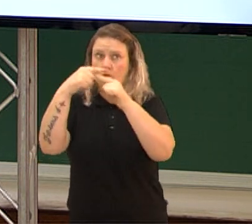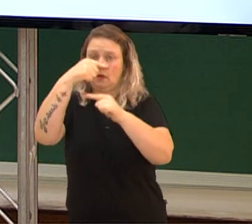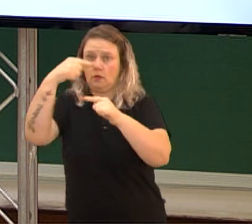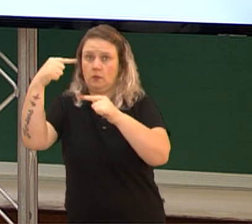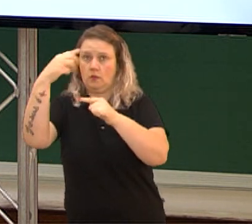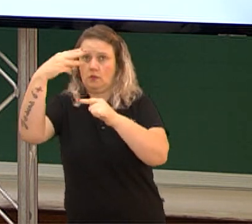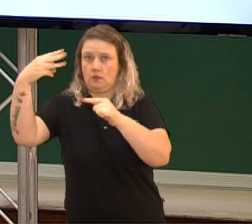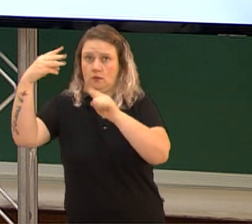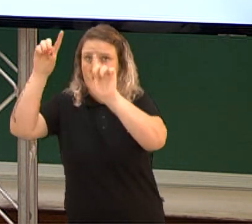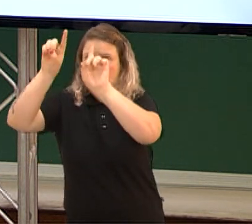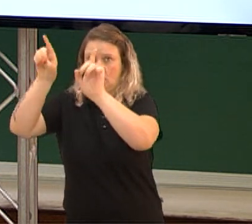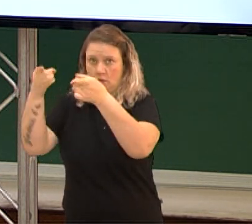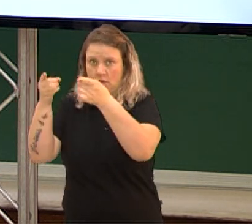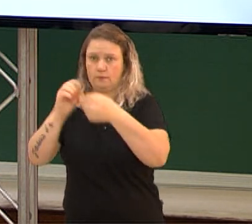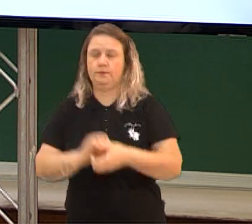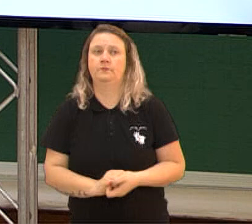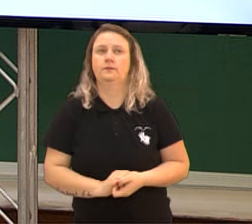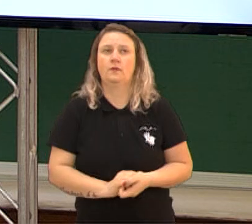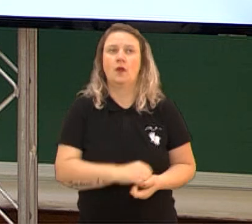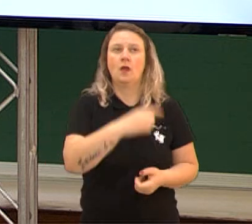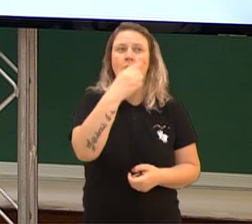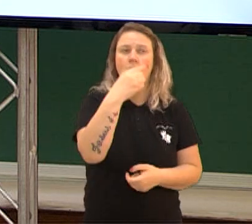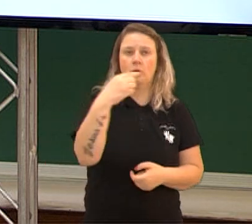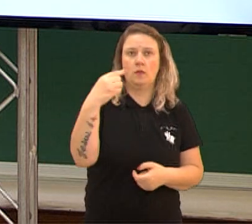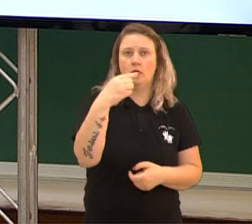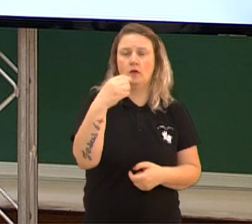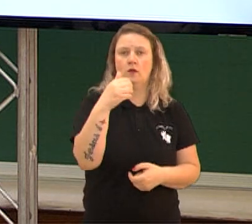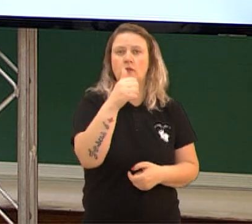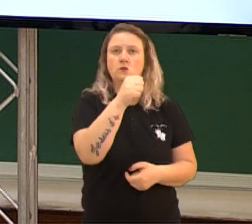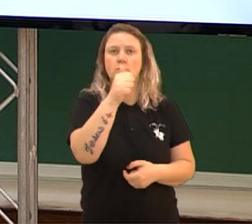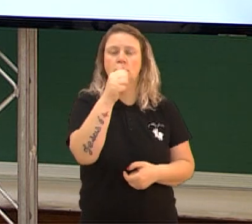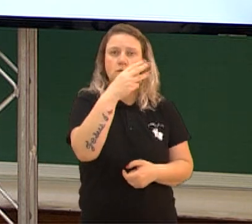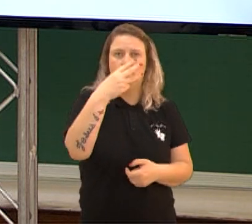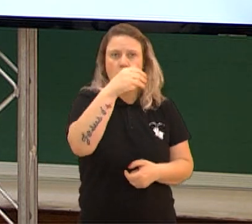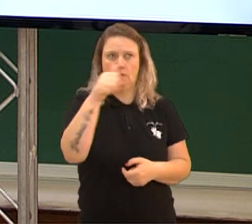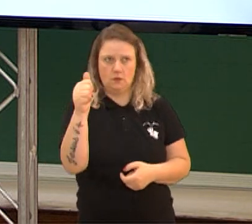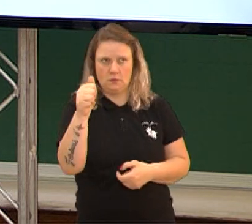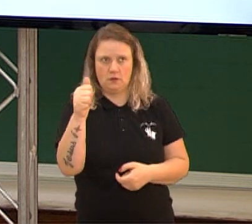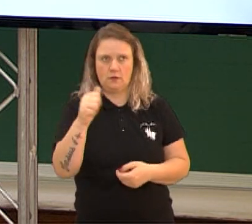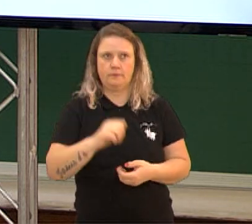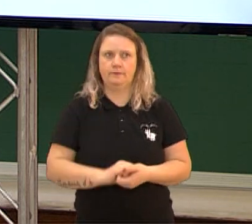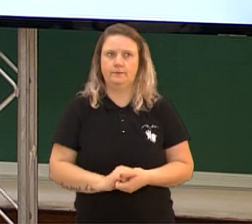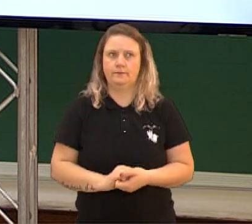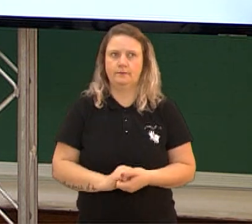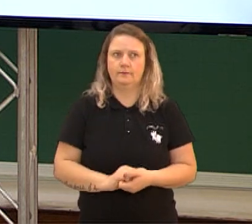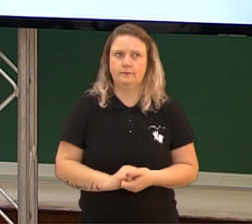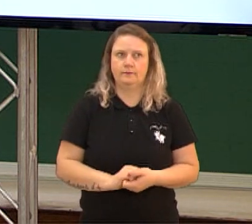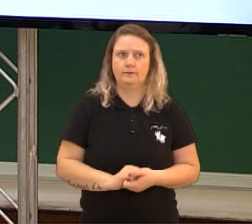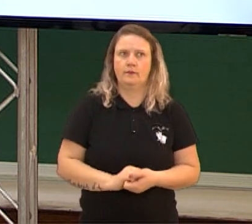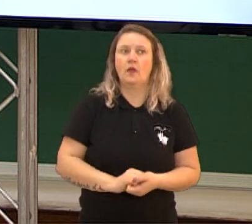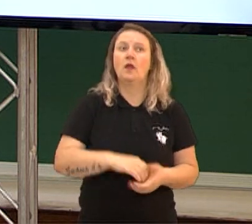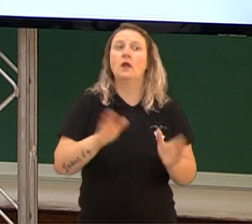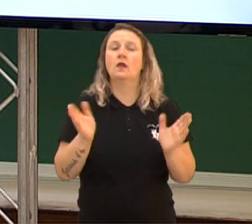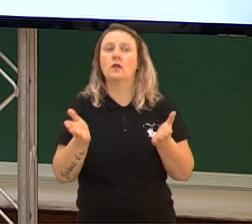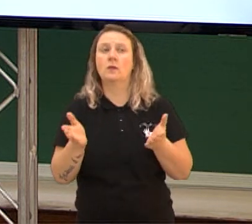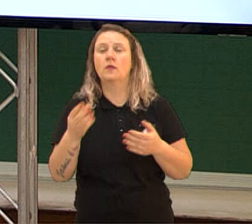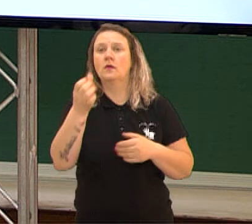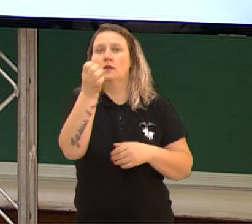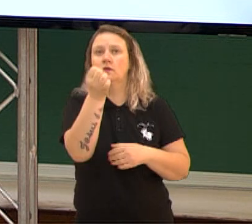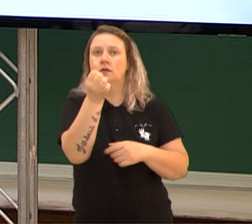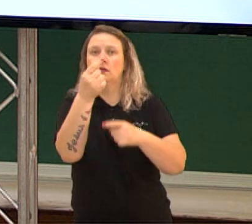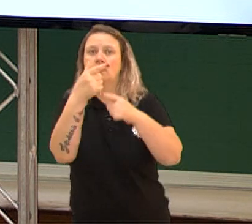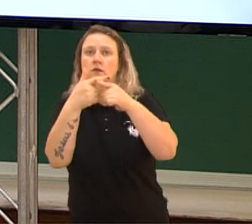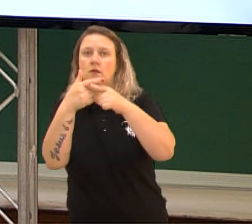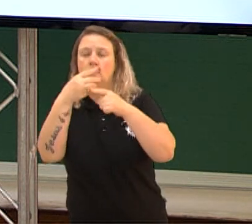ficar? Menos 1A vezes menos 3, menos 3A. Menos 4B vezes menos 3, menos 12B, e 6